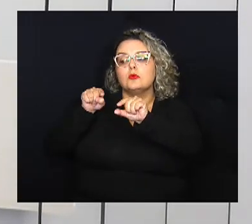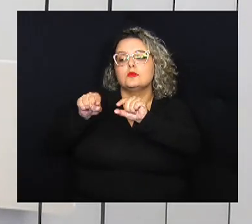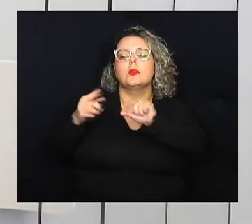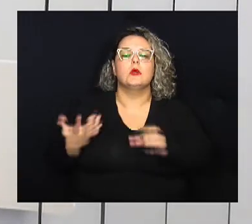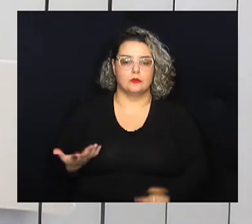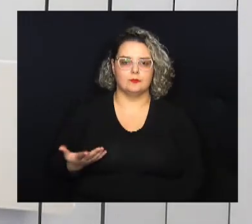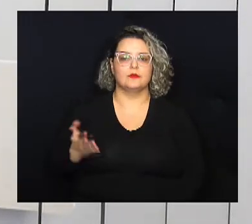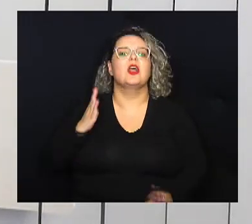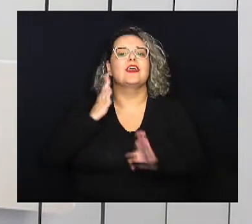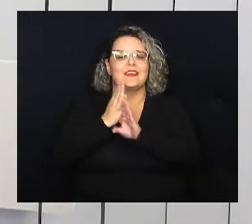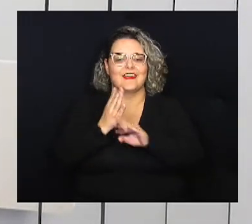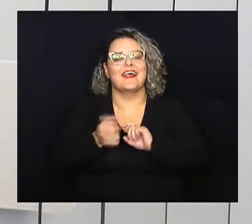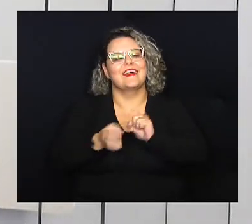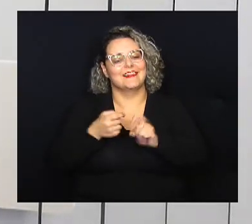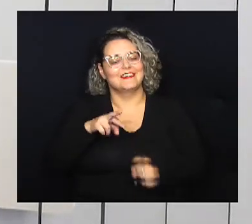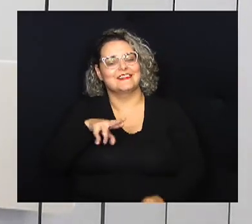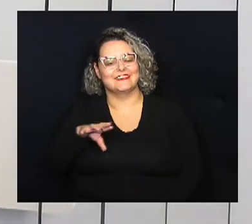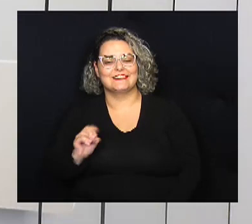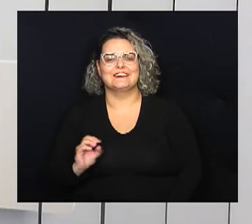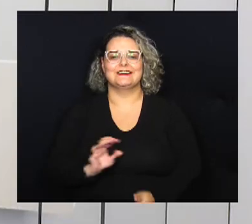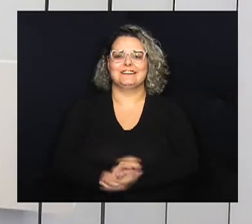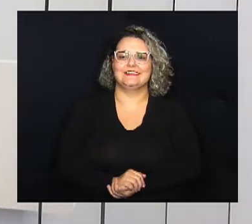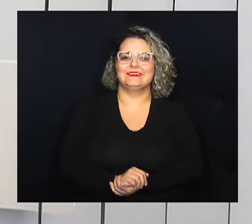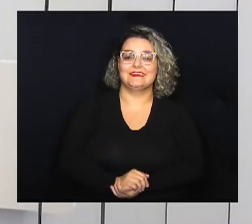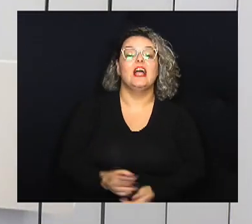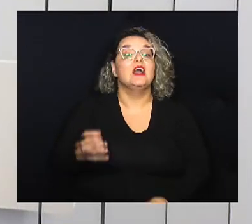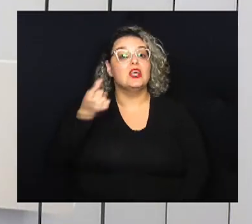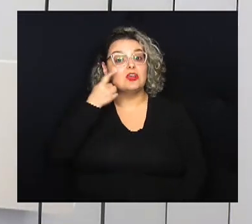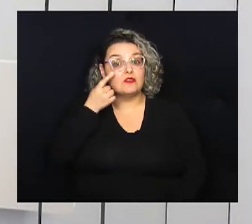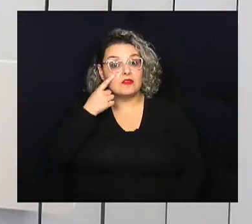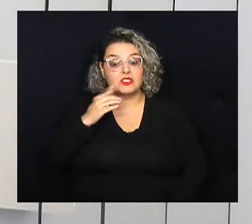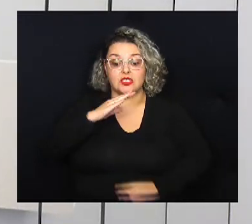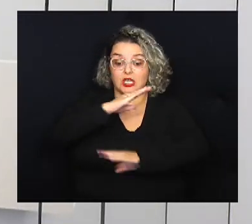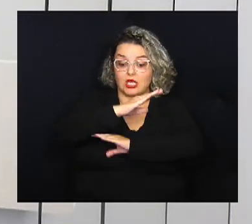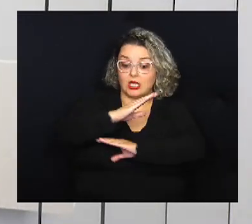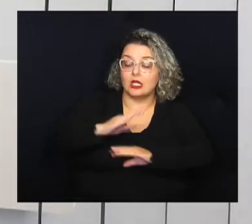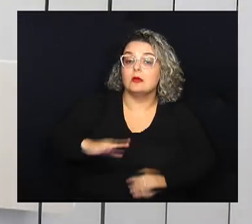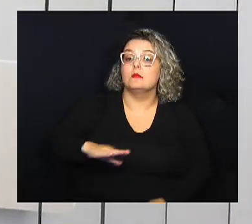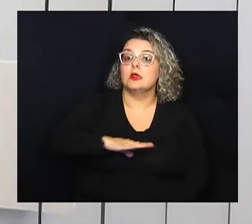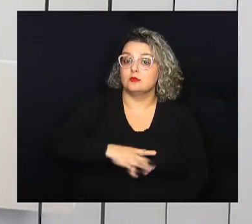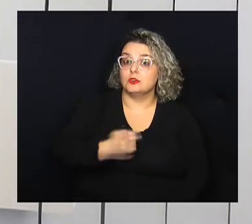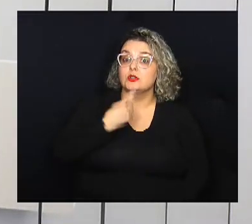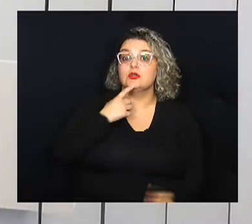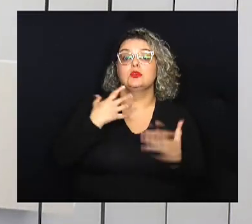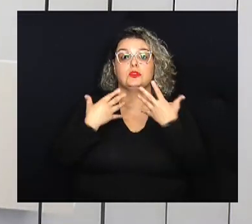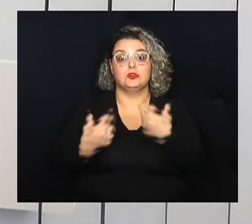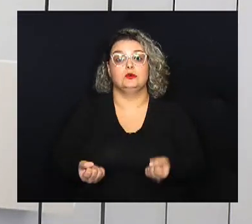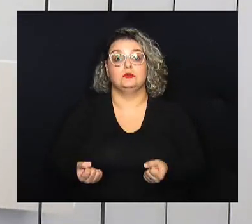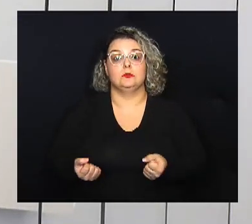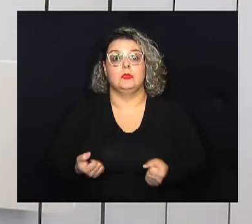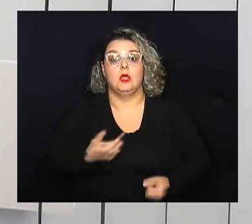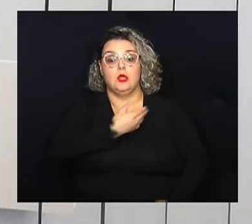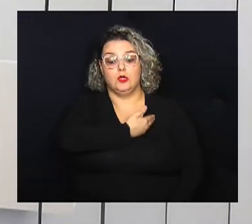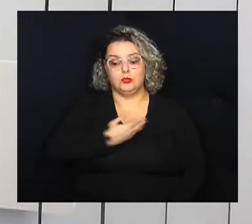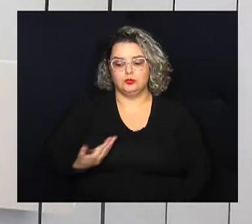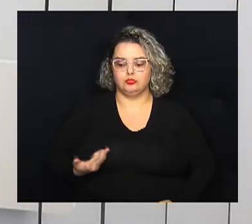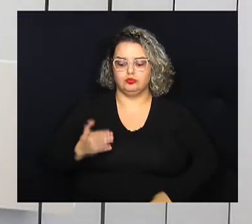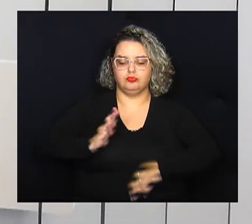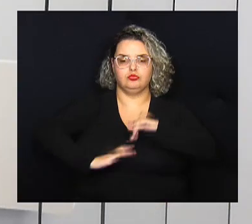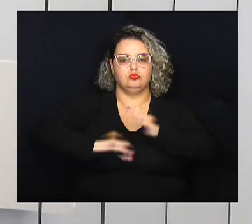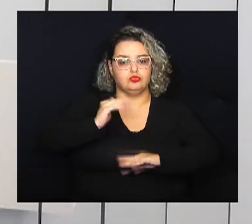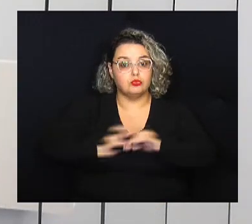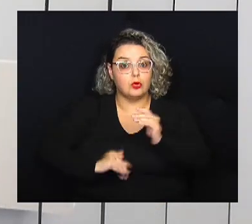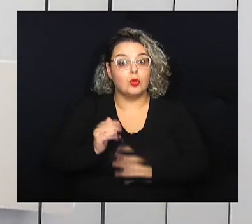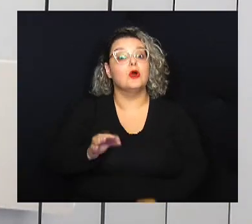a reunião ordinária. E olha só, a Câmara Municipal de Campinas recebeu servidores da Câmara Municipal e